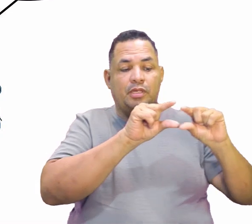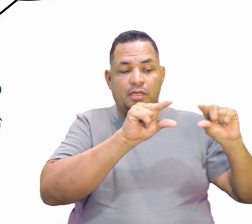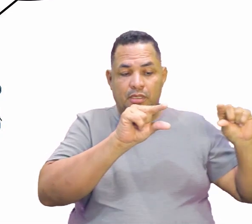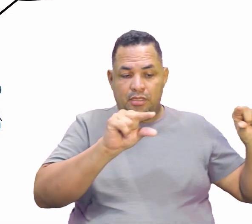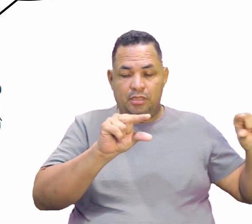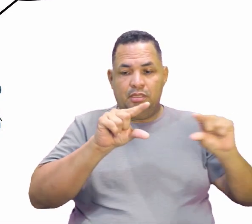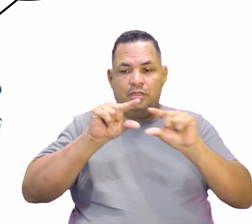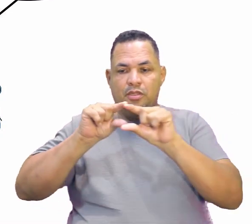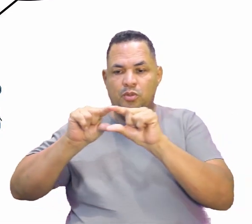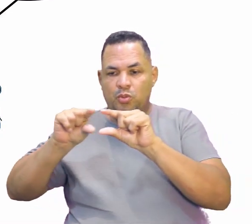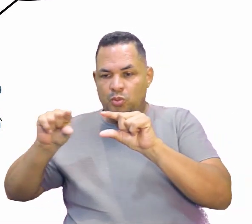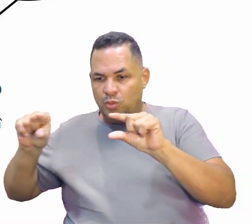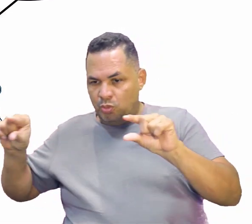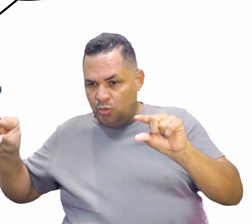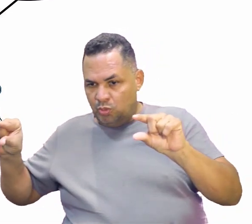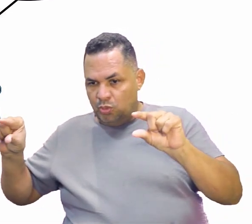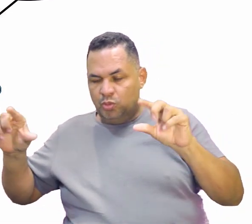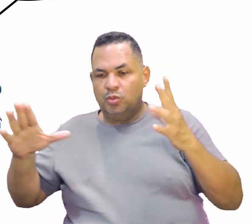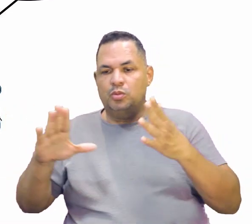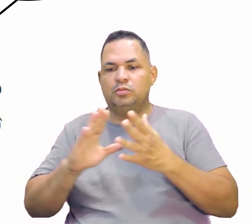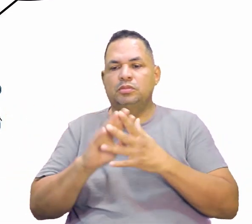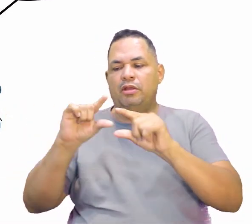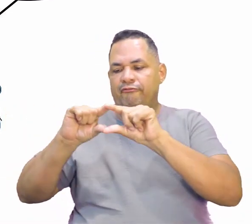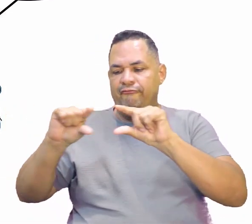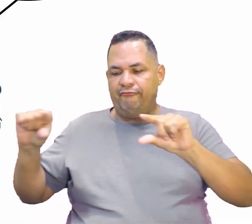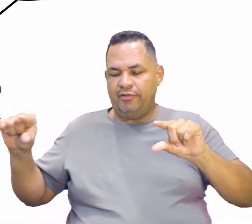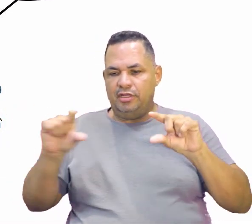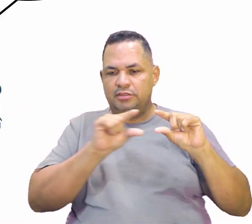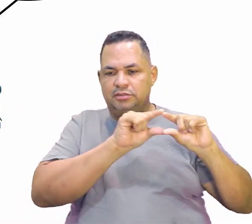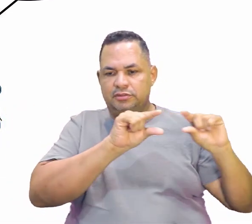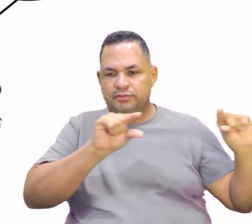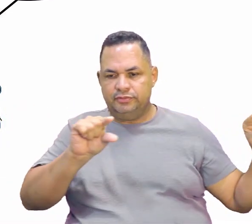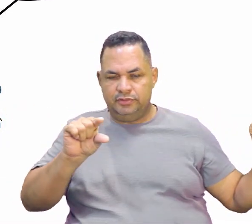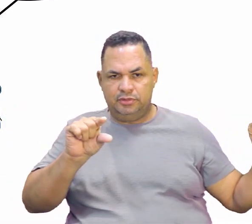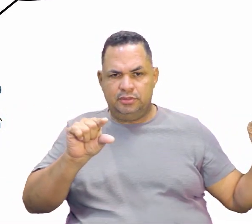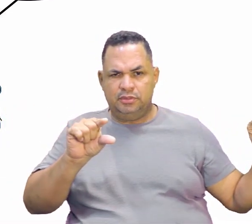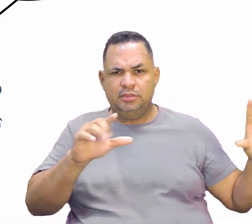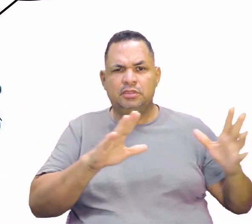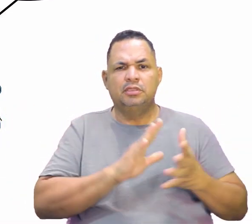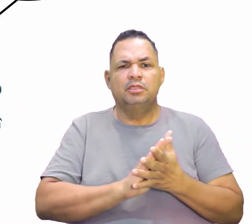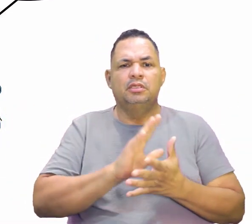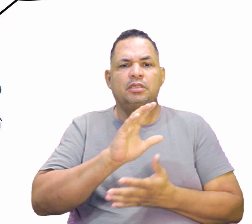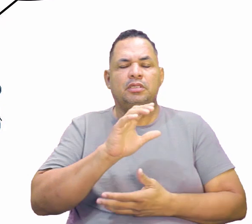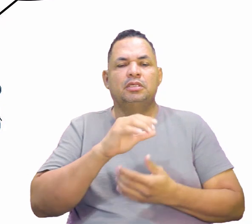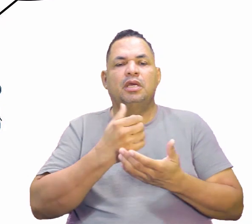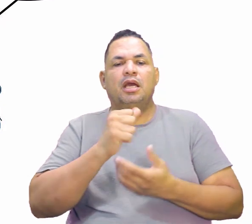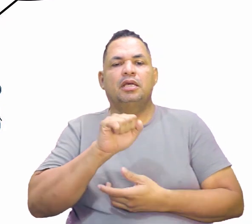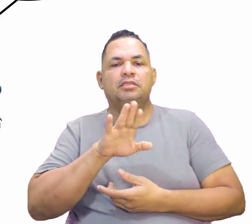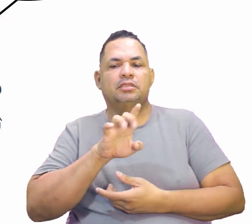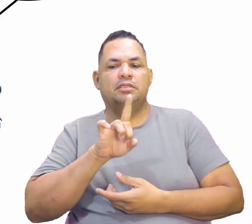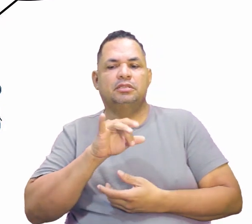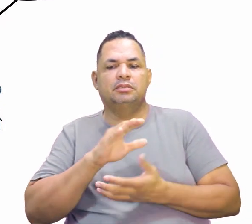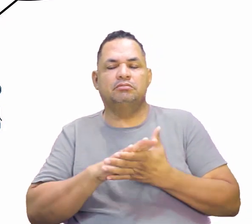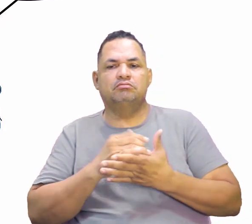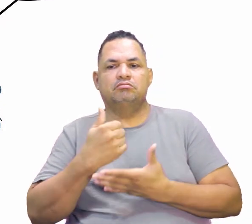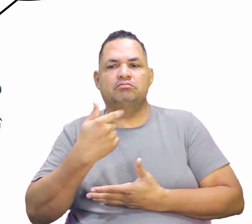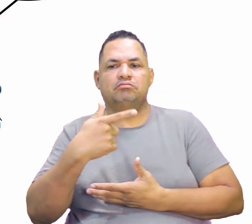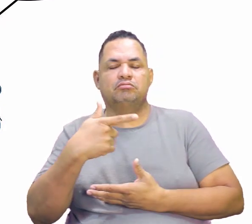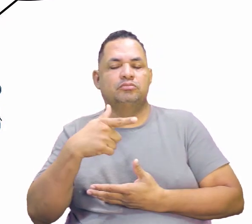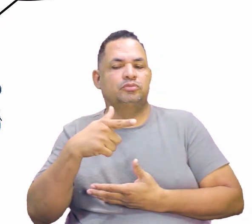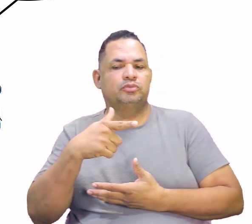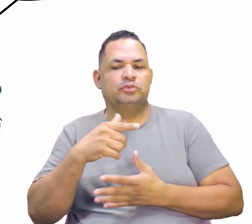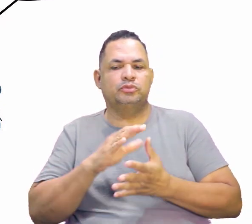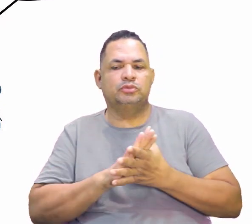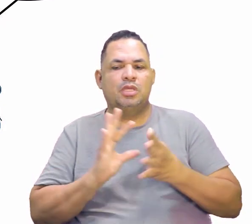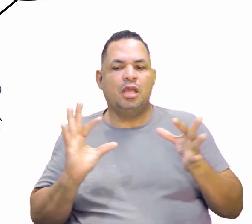período composto por coordenação. Na coordenação, nós teremos orações coordenadas assindéticas, aquelas que não aparecem as